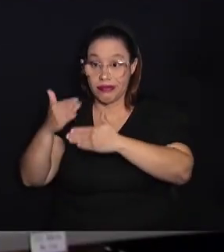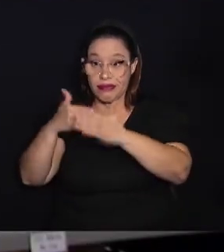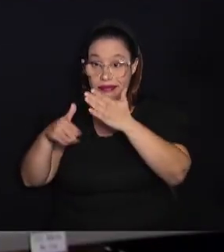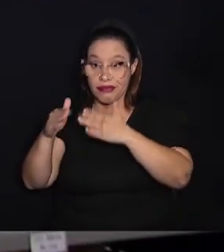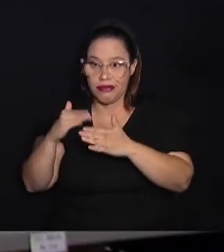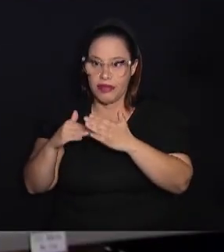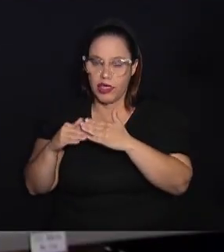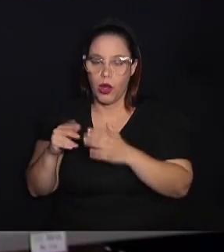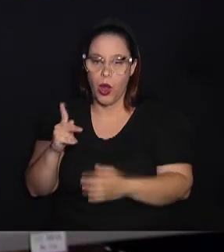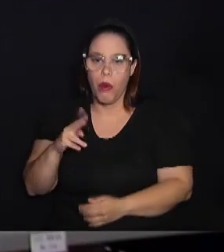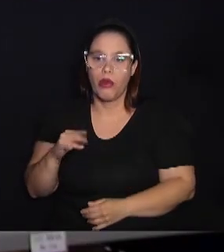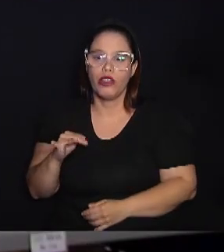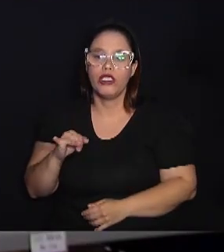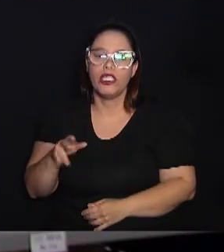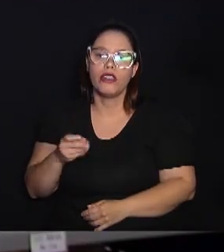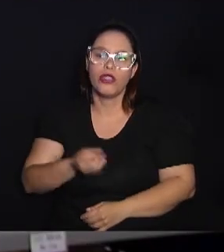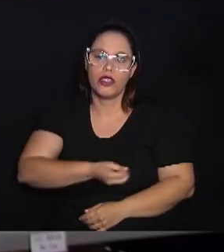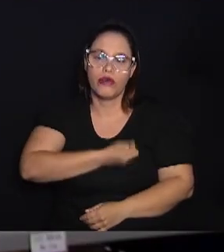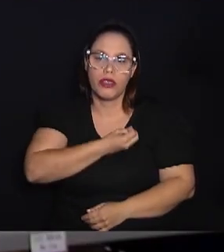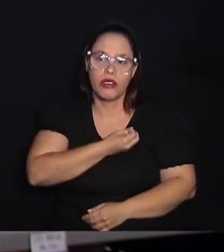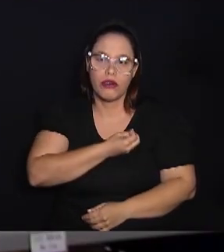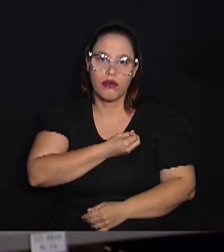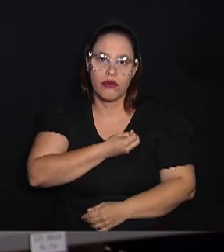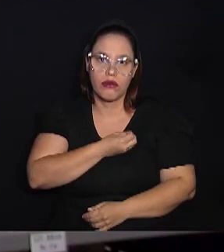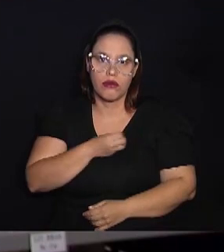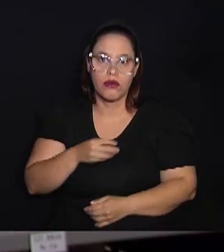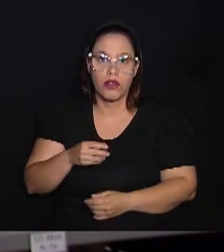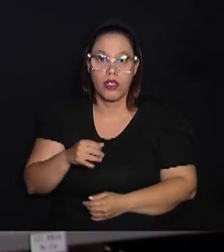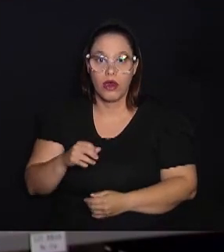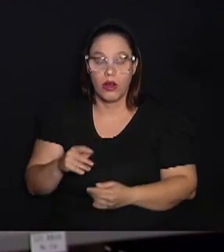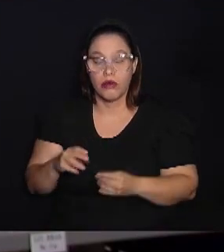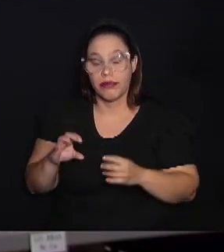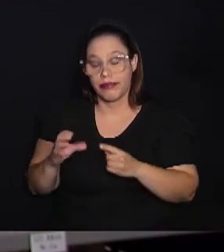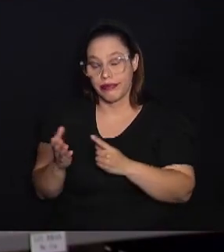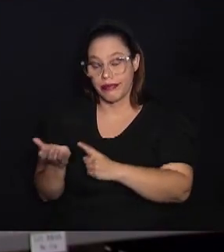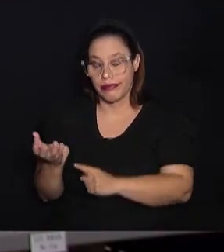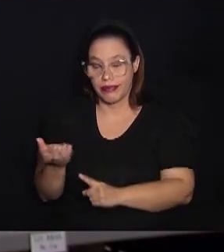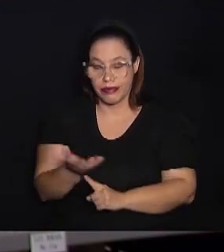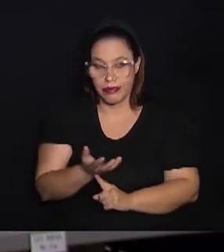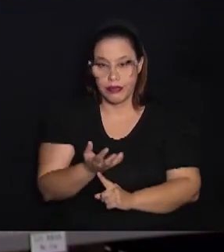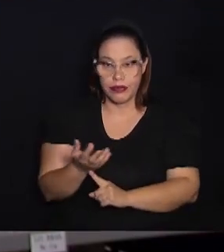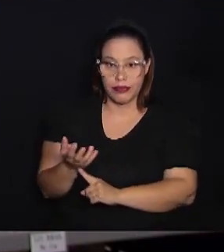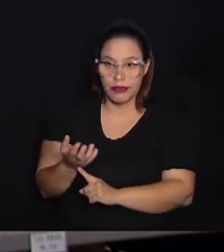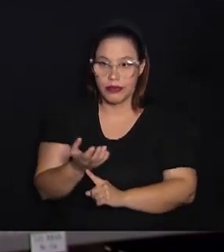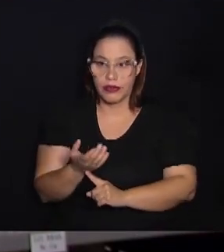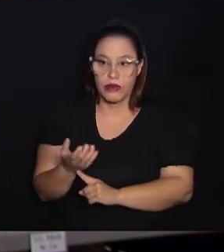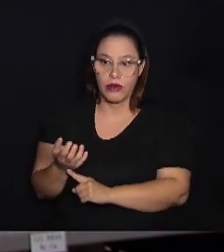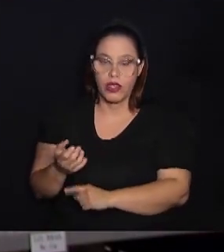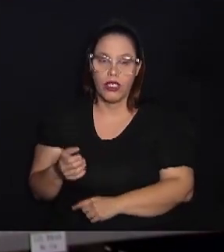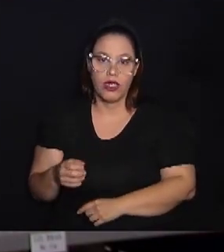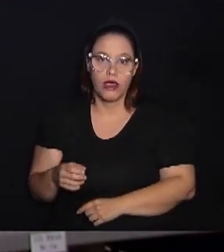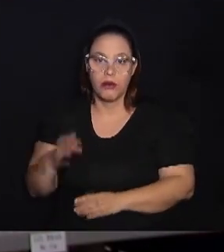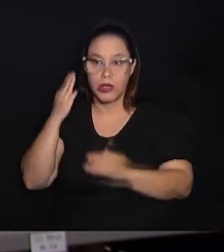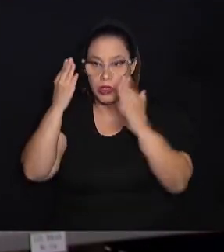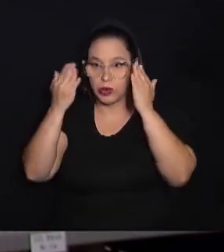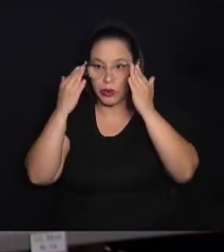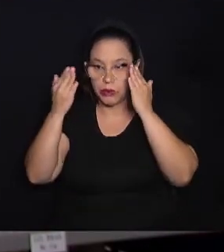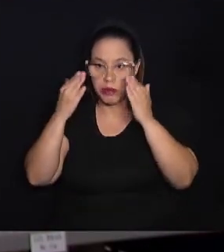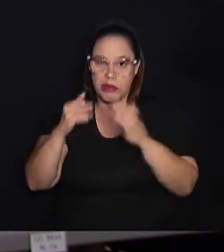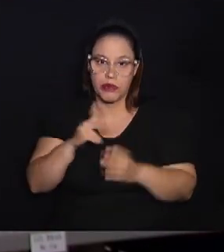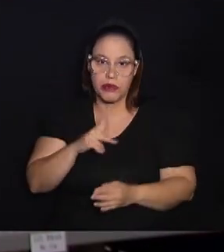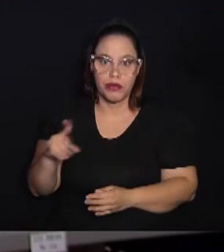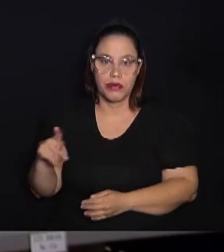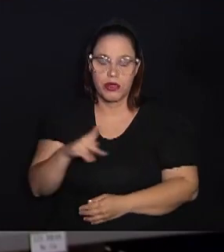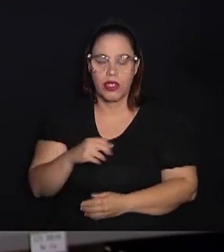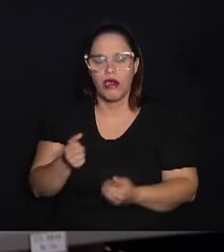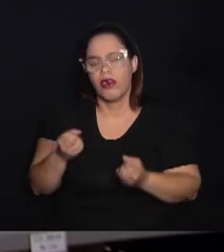chamados projetos de vida. Eu mesma estou com um projeto de iniciação científica de psicologia, que é o meu projeto de vida, e aí você pode escolher um professor como tutor, e